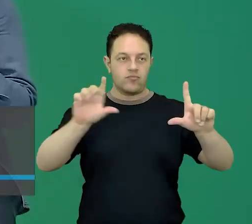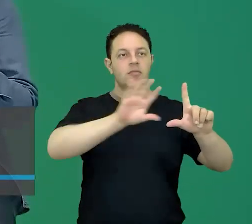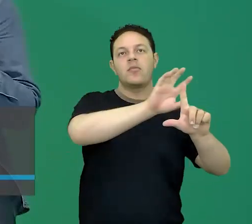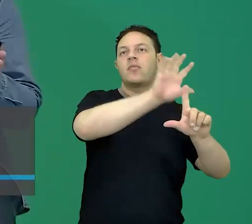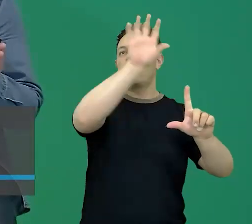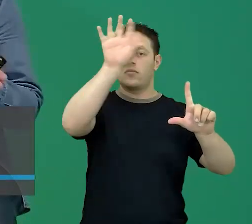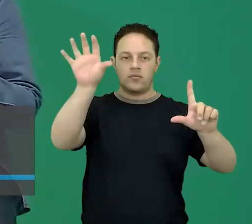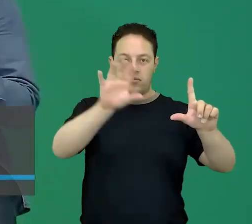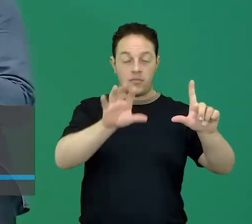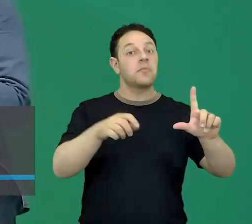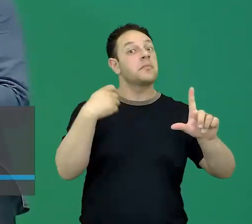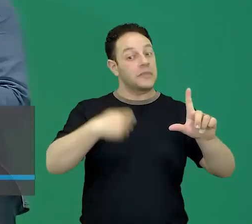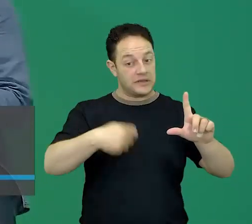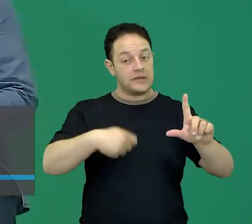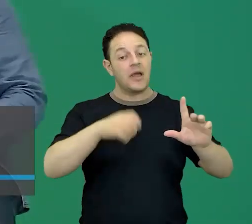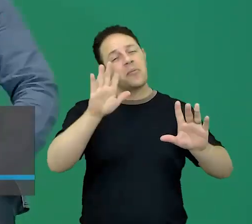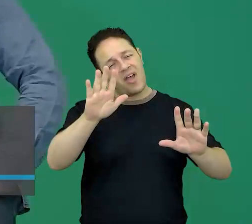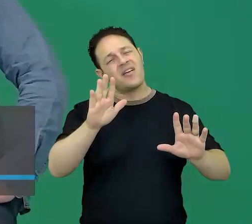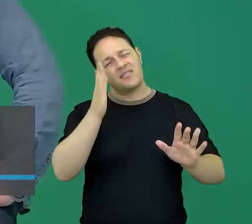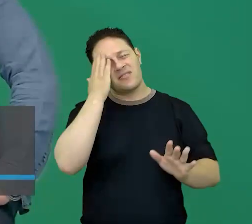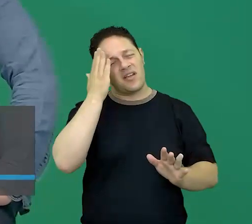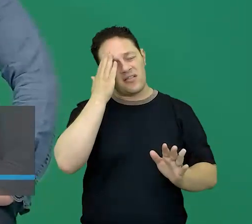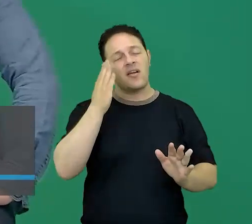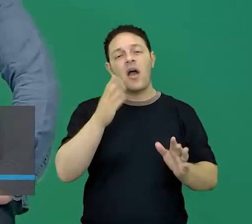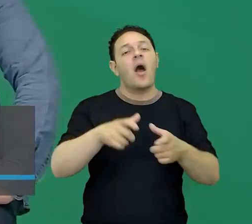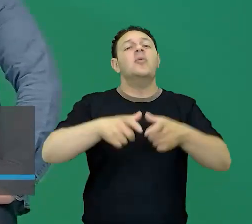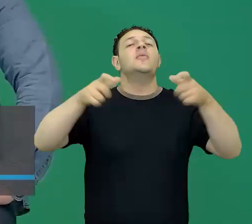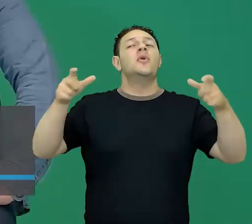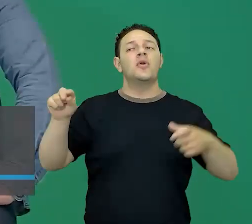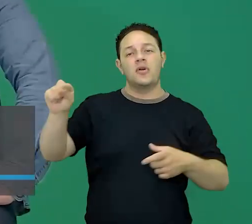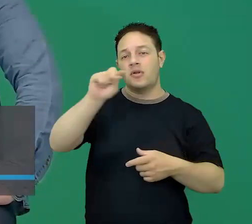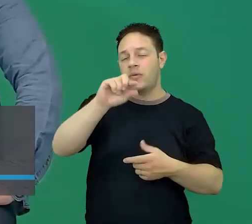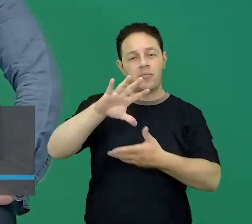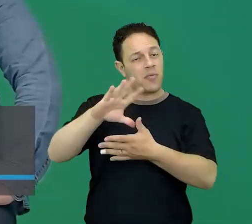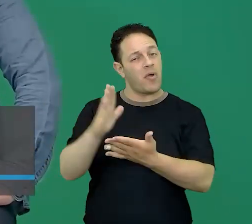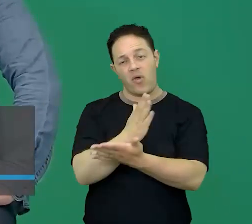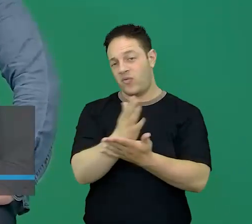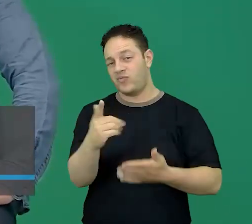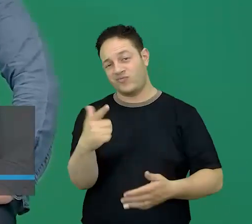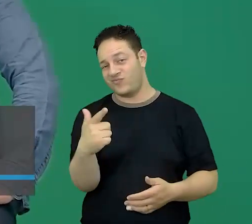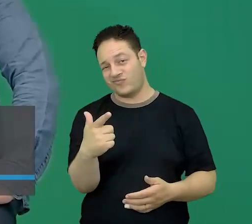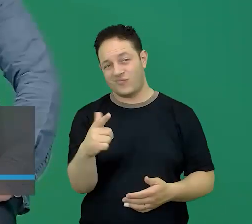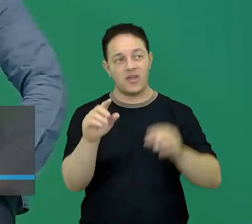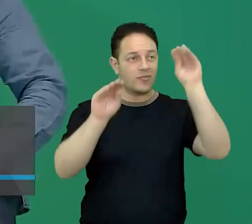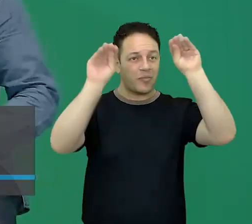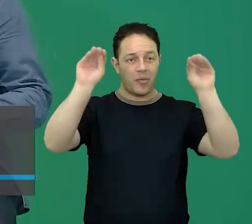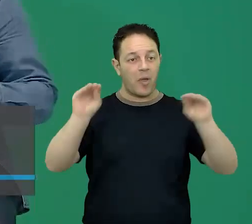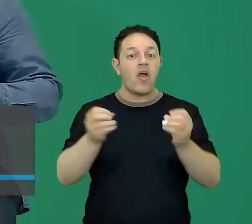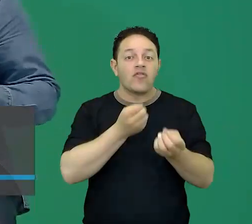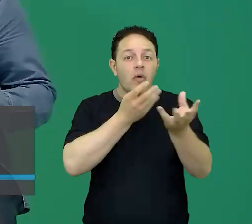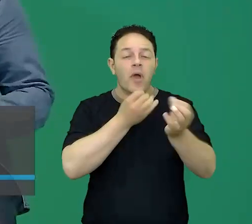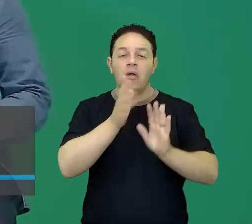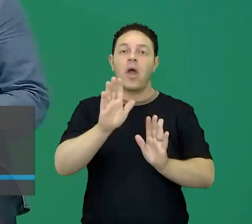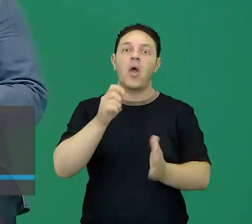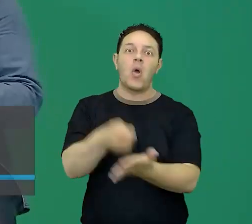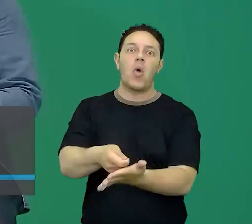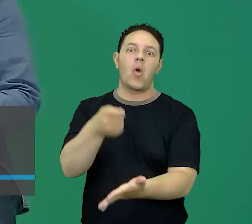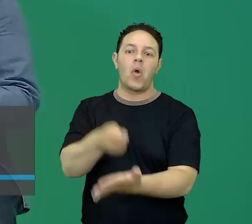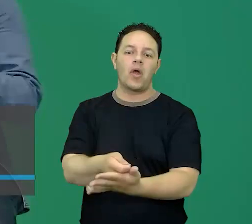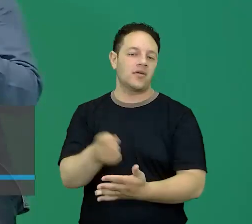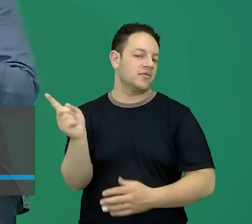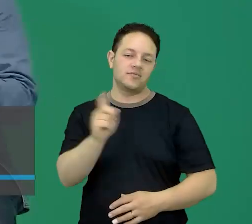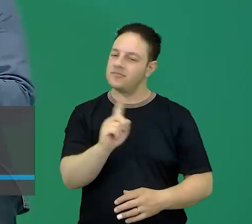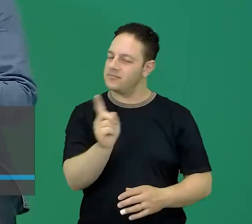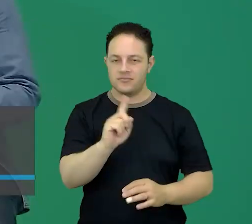essas informações elas deveriam aparecer, porém a gente sabe que muitas vezes isso não acontece, tudo bem? Então não é uma regra